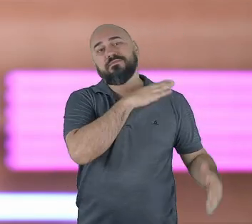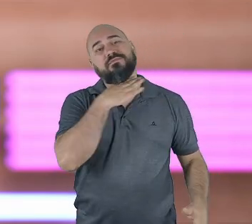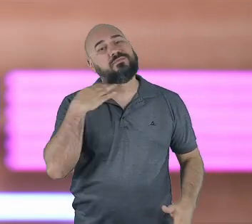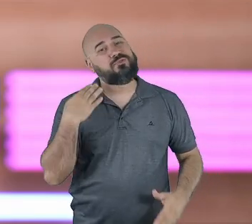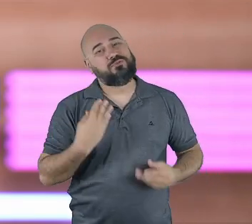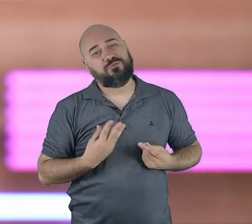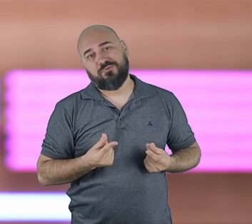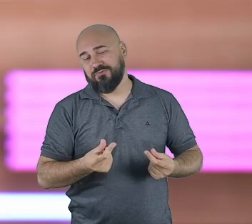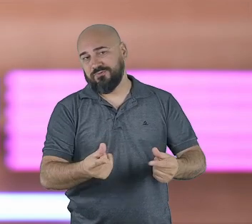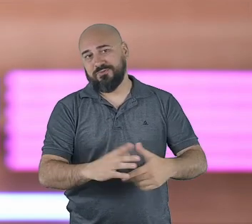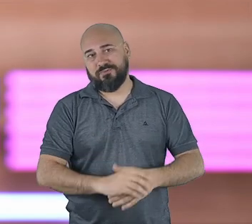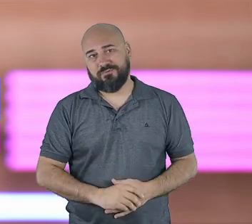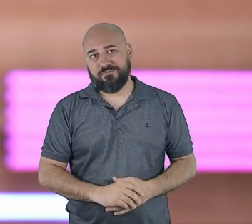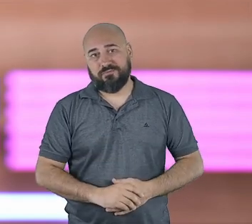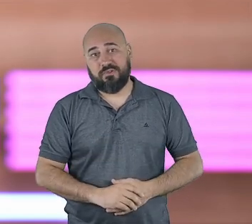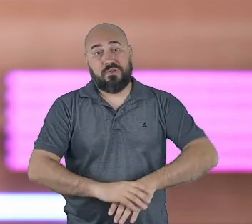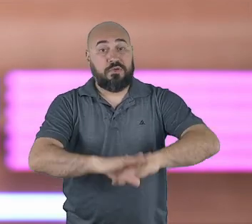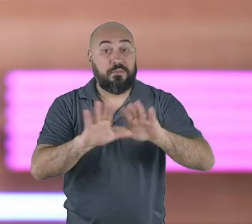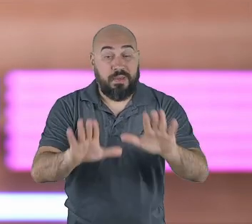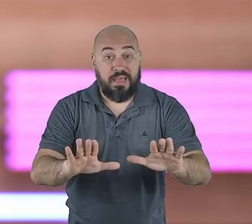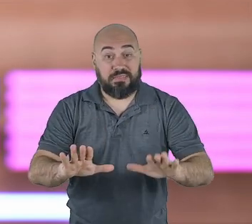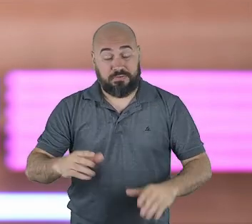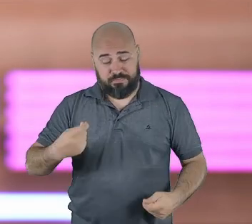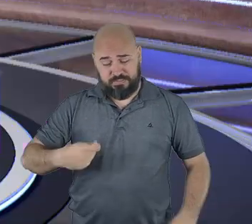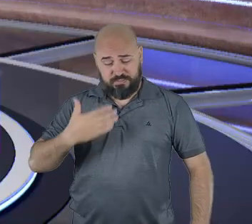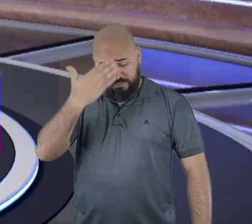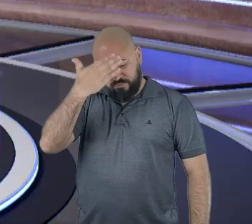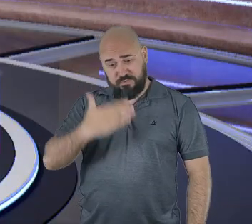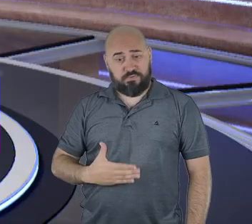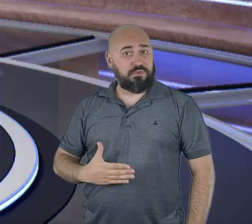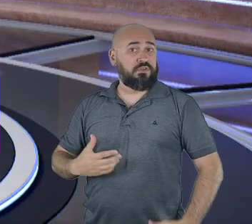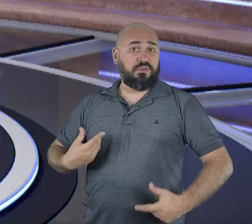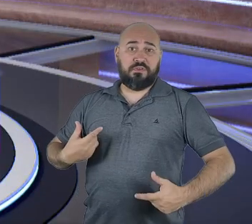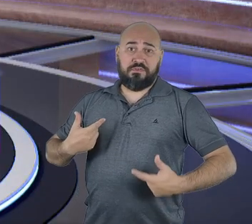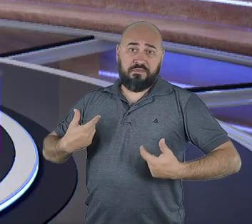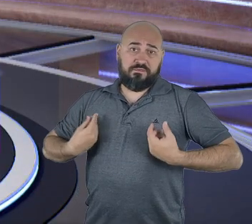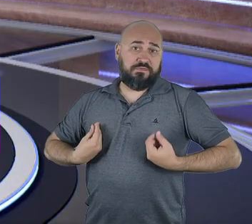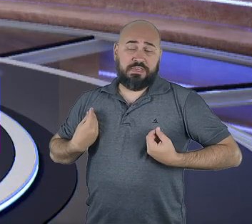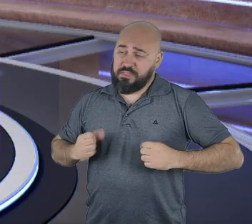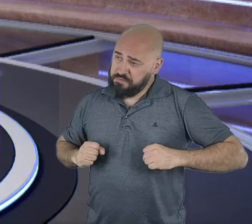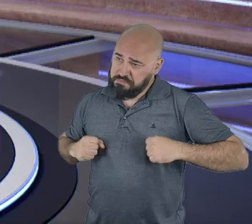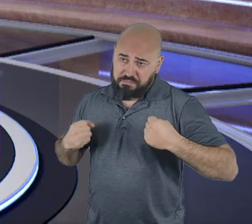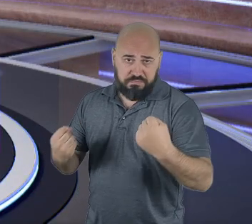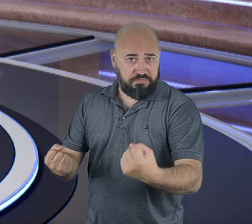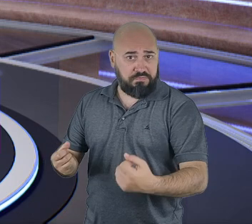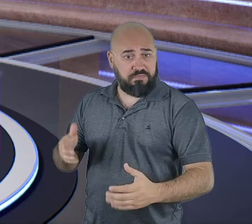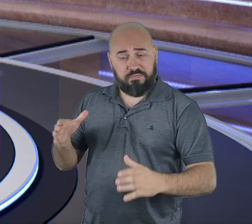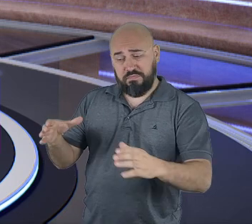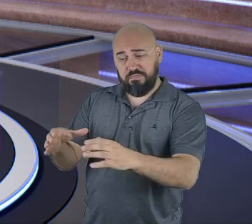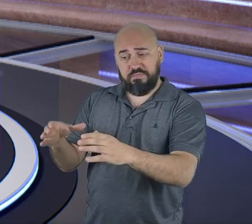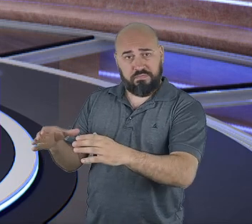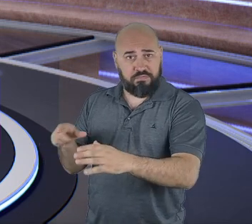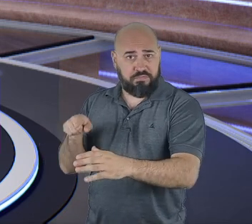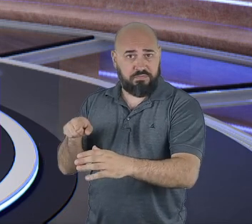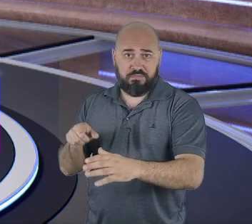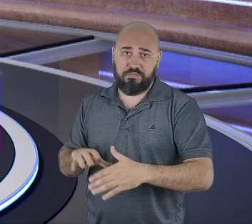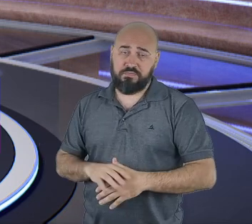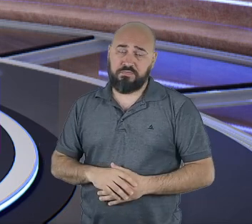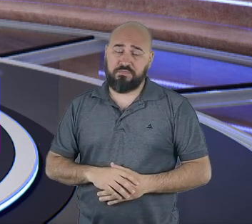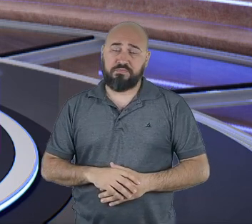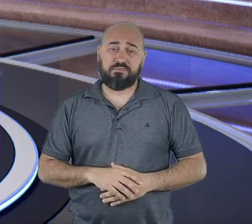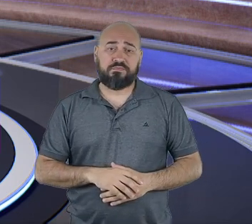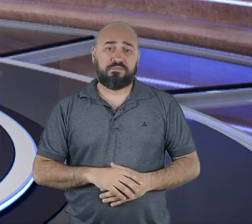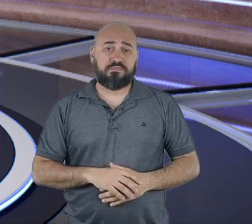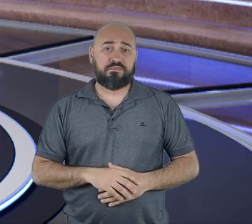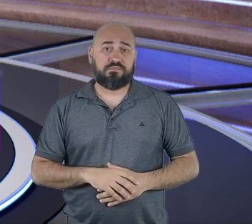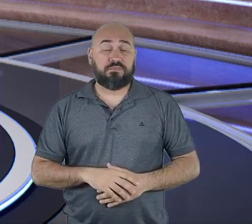entregamos completamente a Deus. Devido ao meu trabalho, eu preciso estar constantemente voando